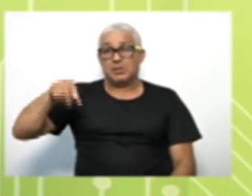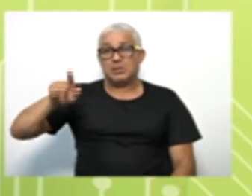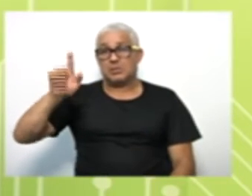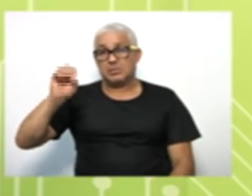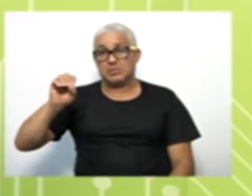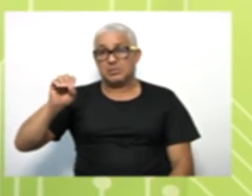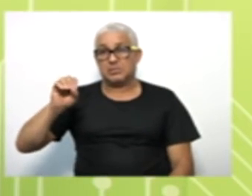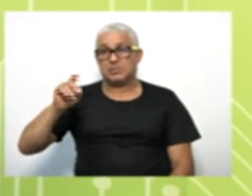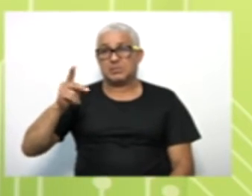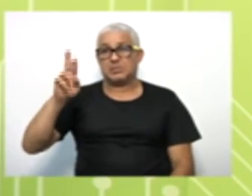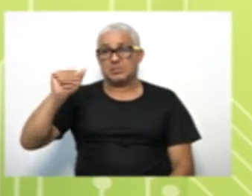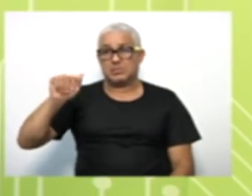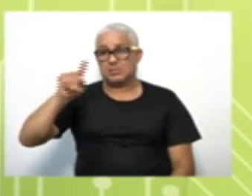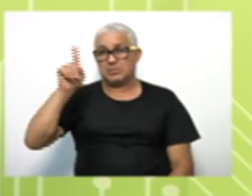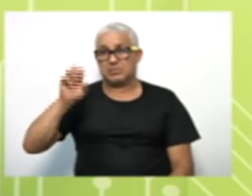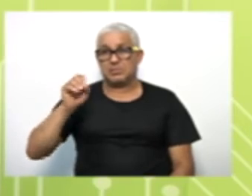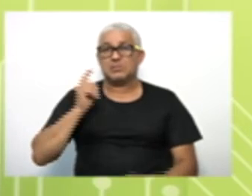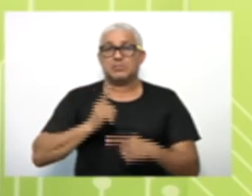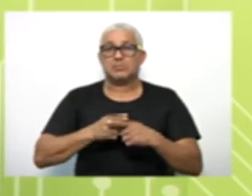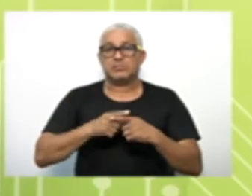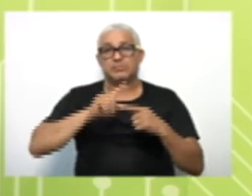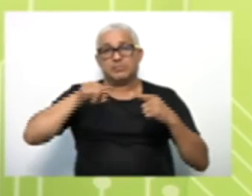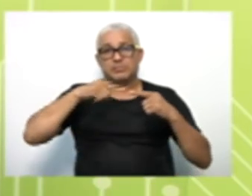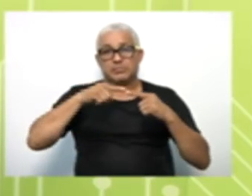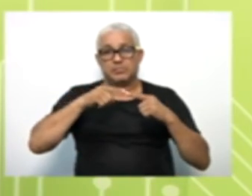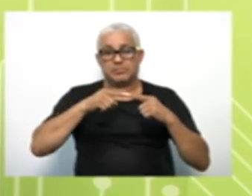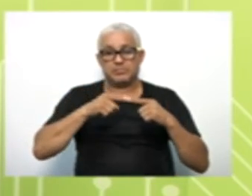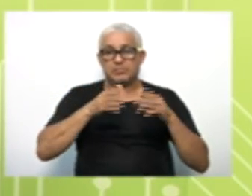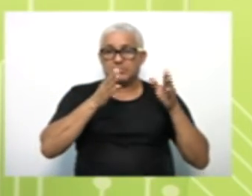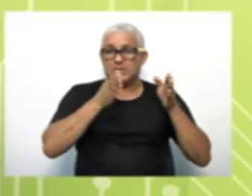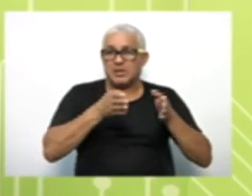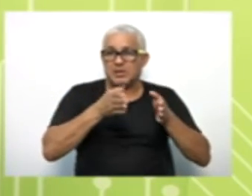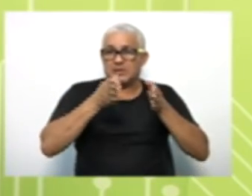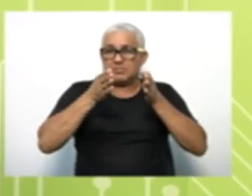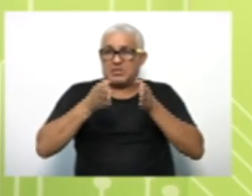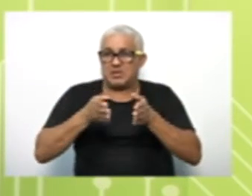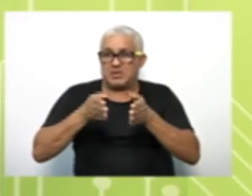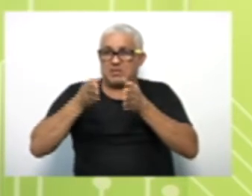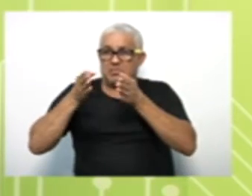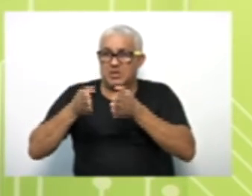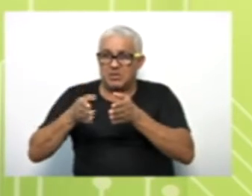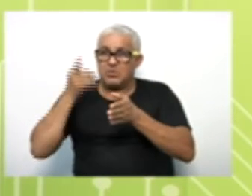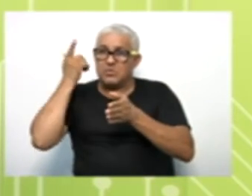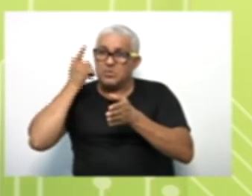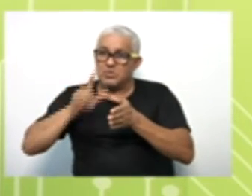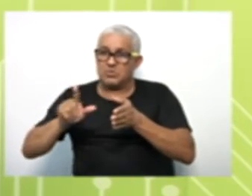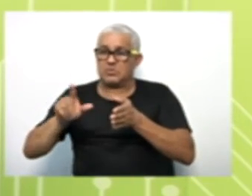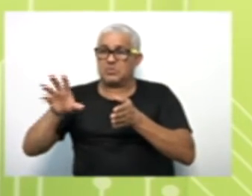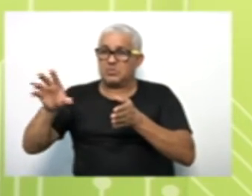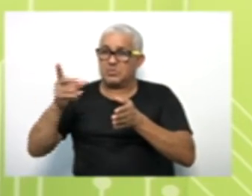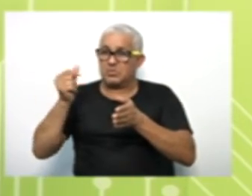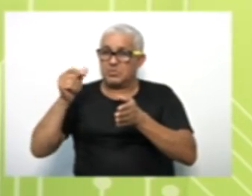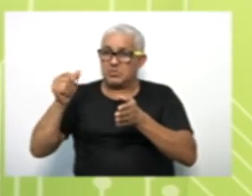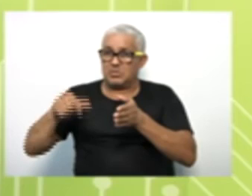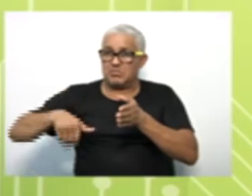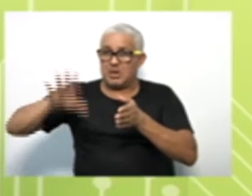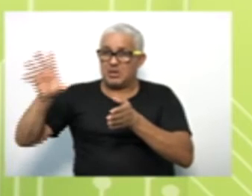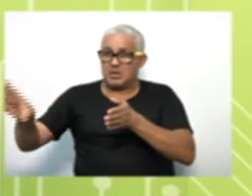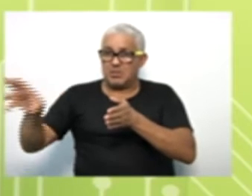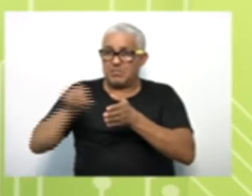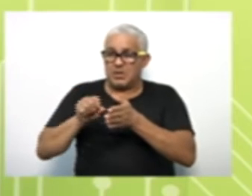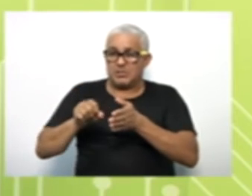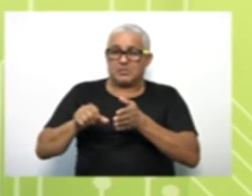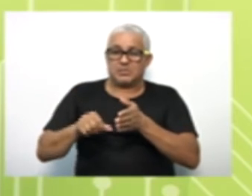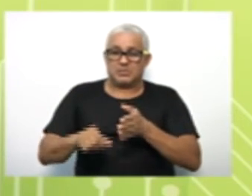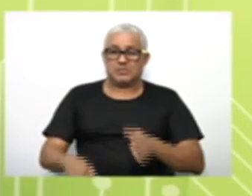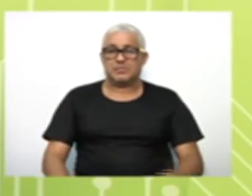visa, nesse primeiro momento, de grão em grão, você conseguir um capital maior, né? A gente fala tem um ditado popular